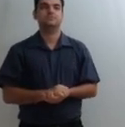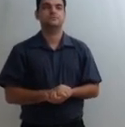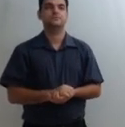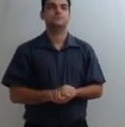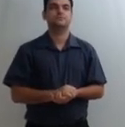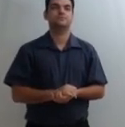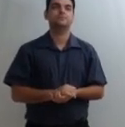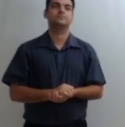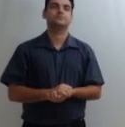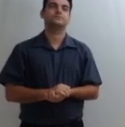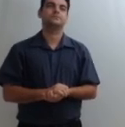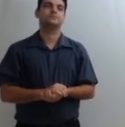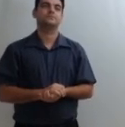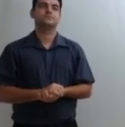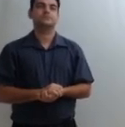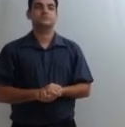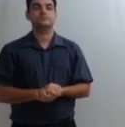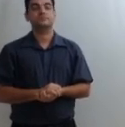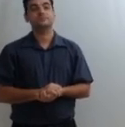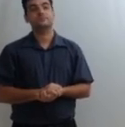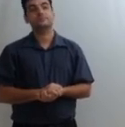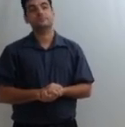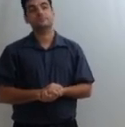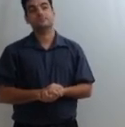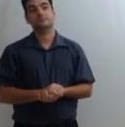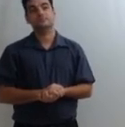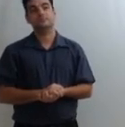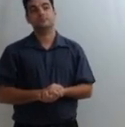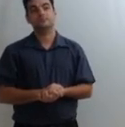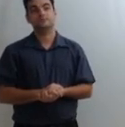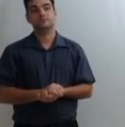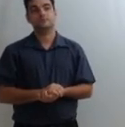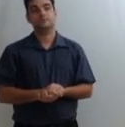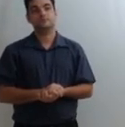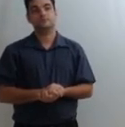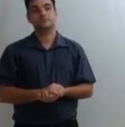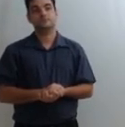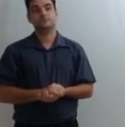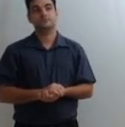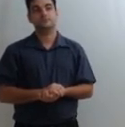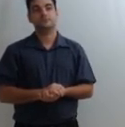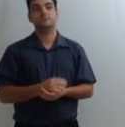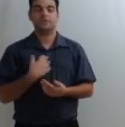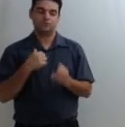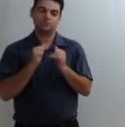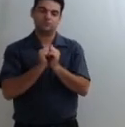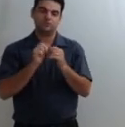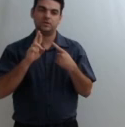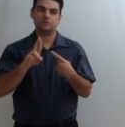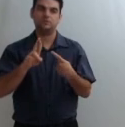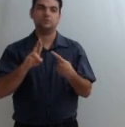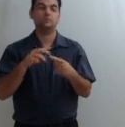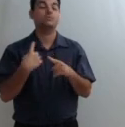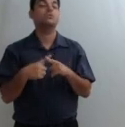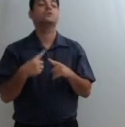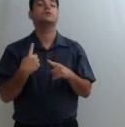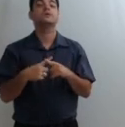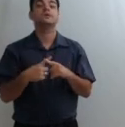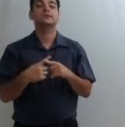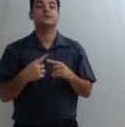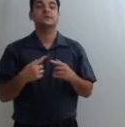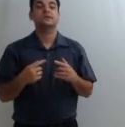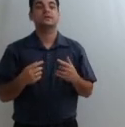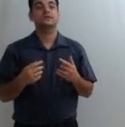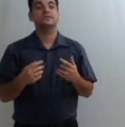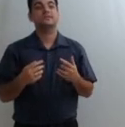Então, voto eu a seguir. Eu, com todas as vênias, eu vou acompanhar o voto do ilustre relator, porque não é